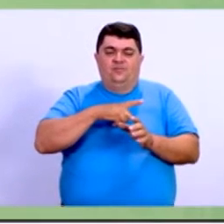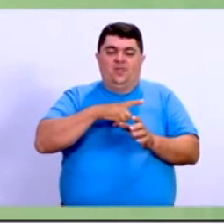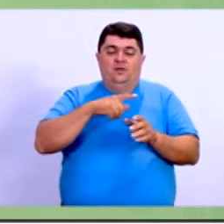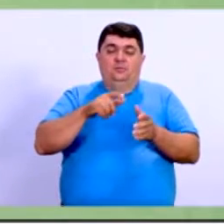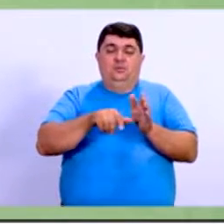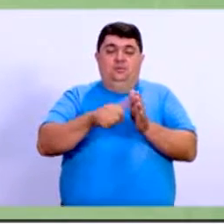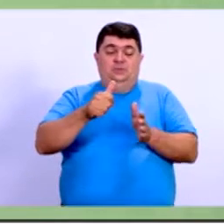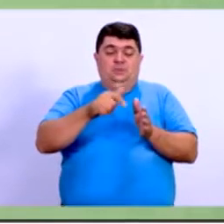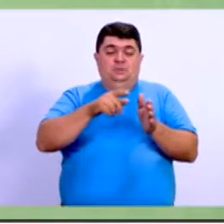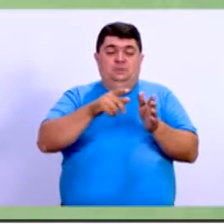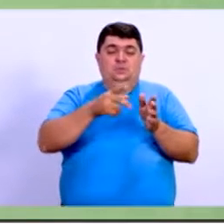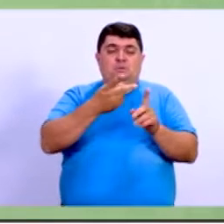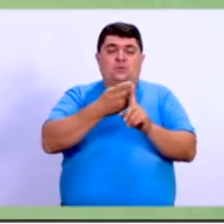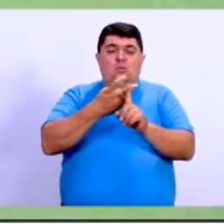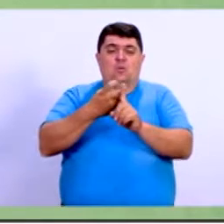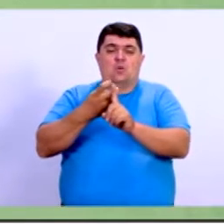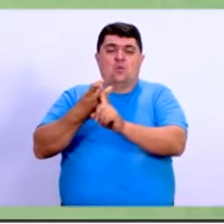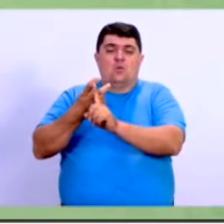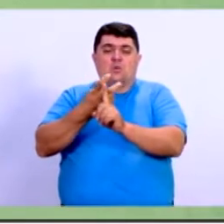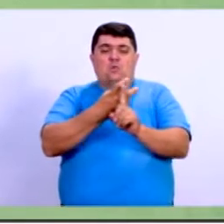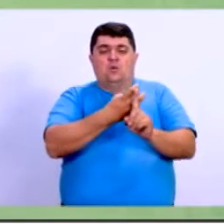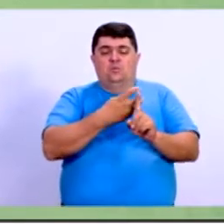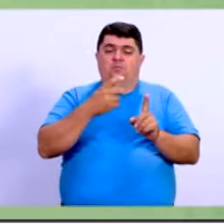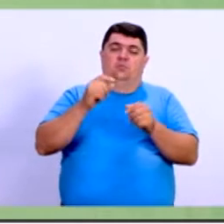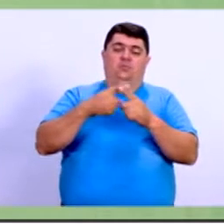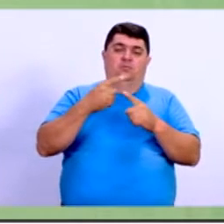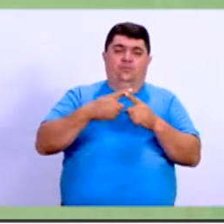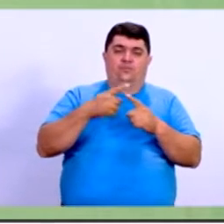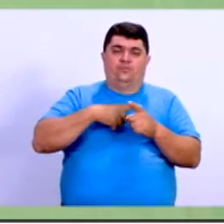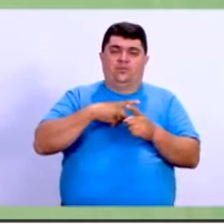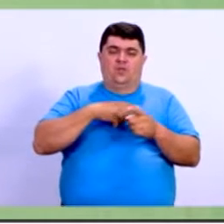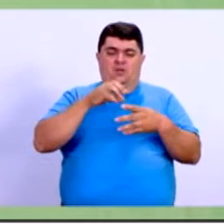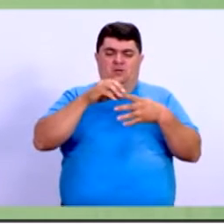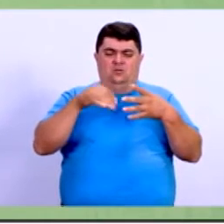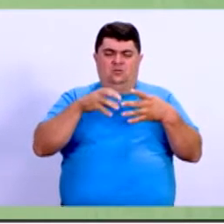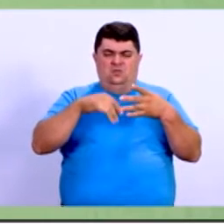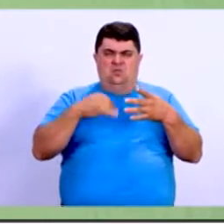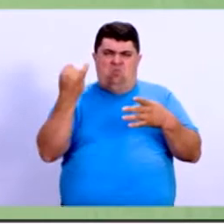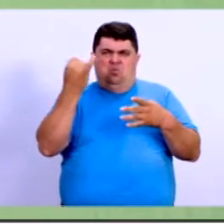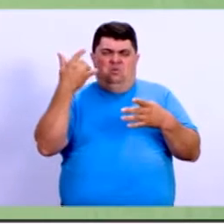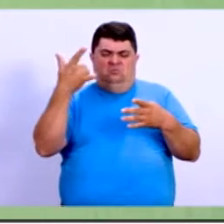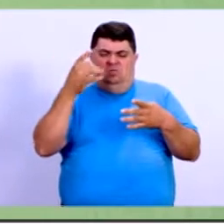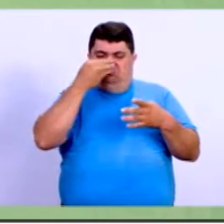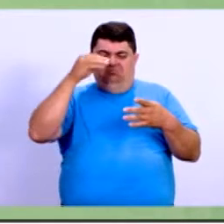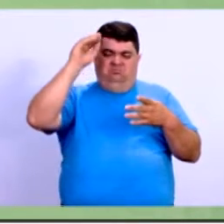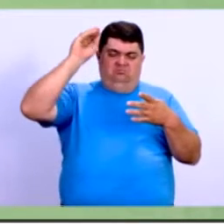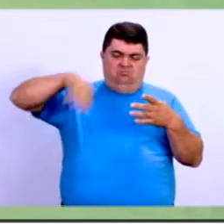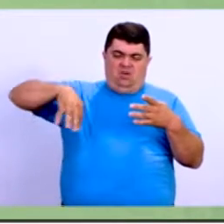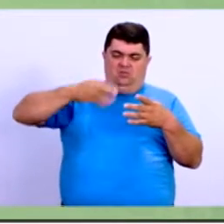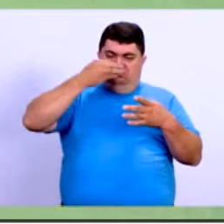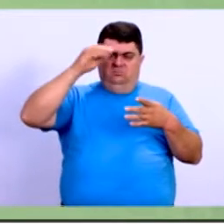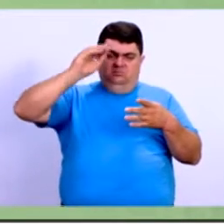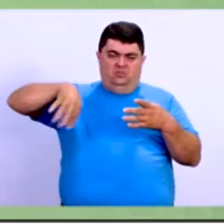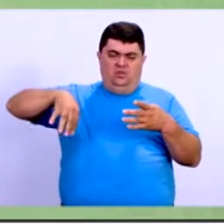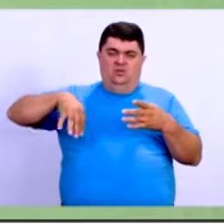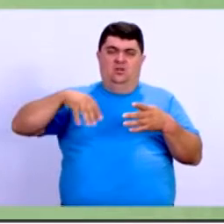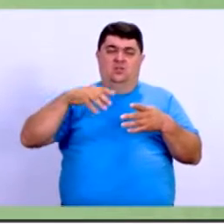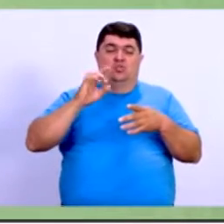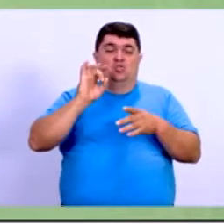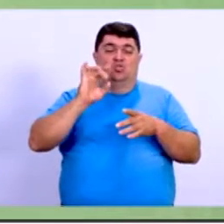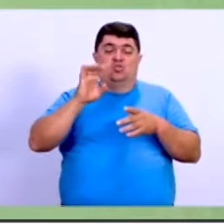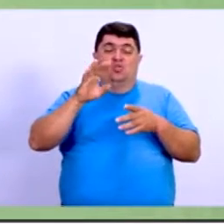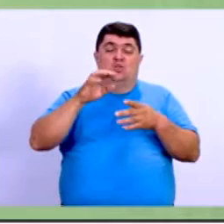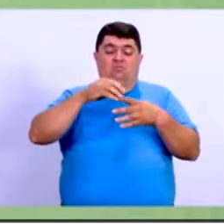requisitos. Características pouco relevantes são descartadas da abstração do sistema.